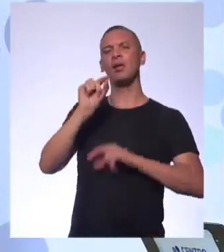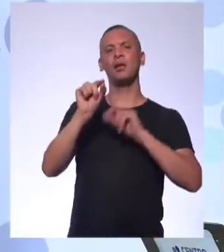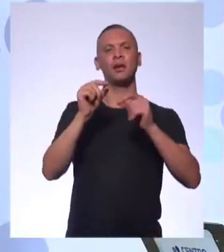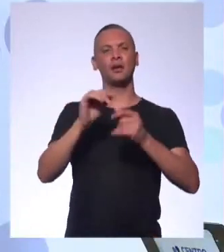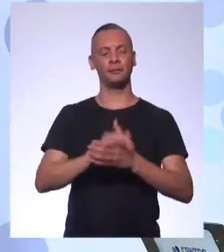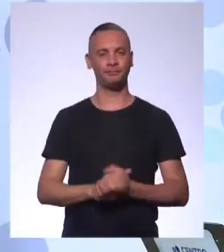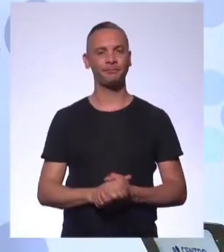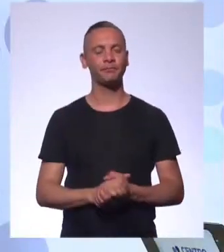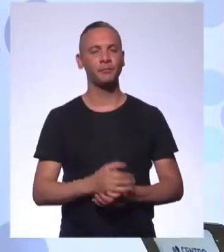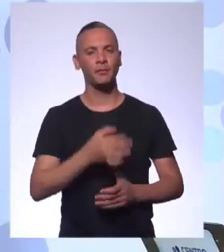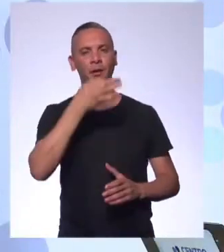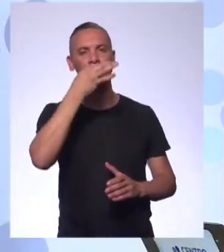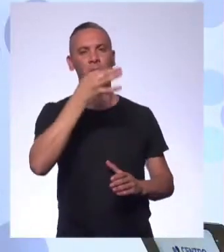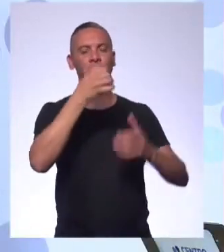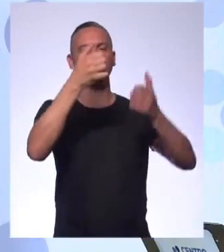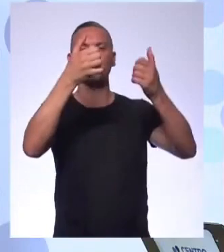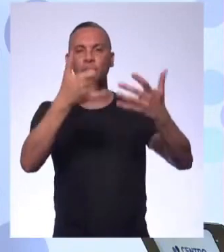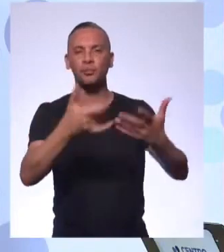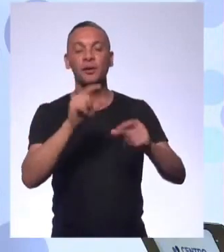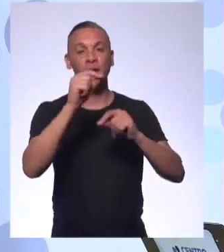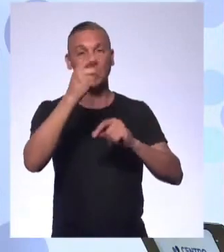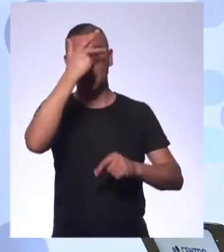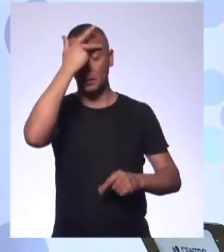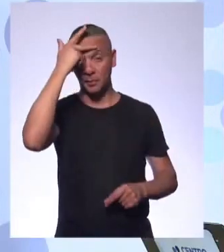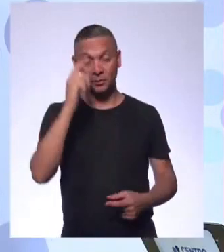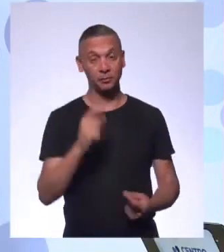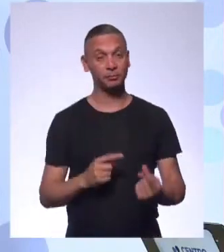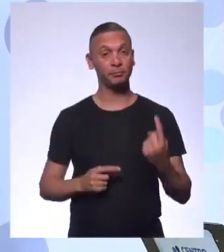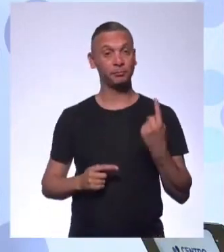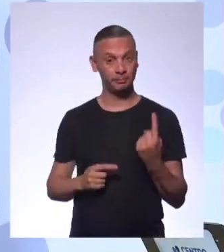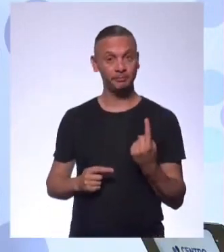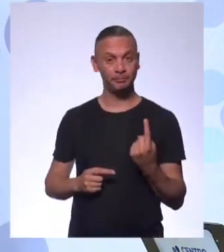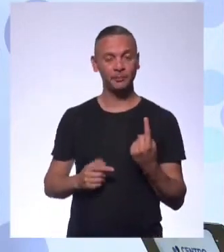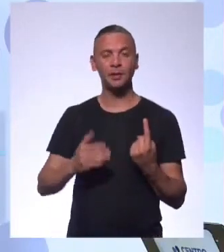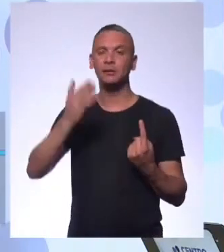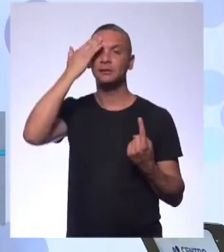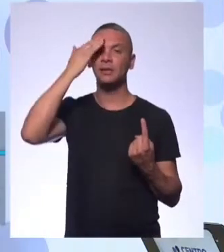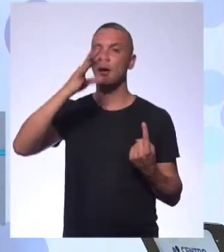ele é alguém onisciente, é alguém que sabe de